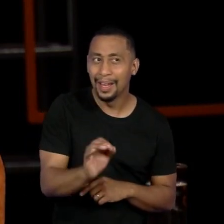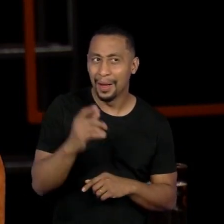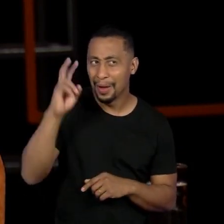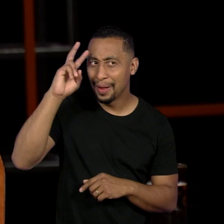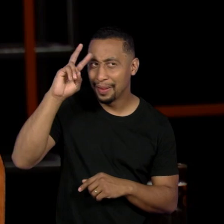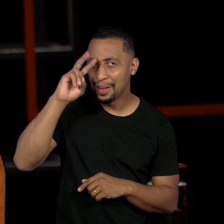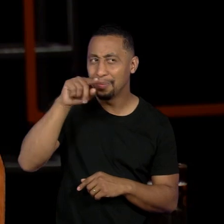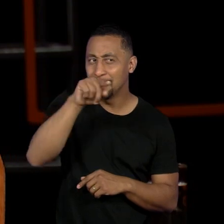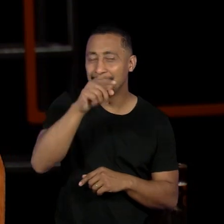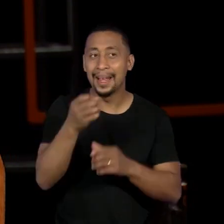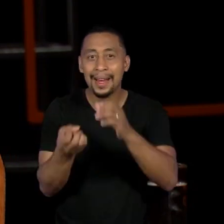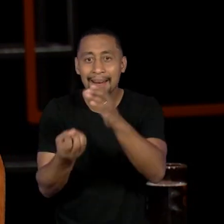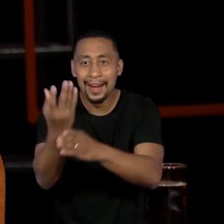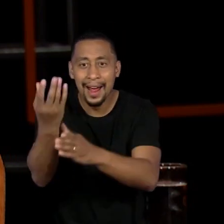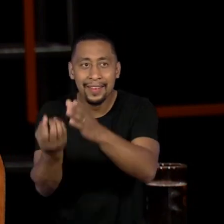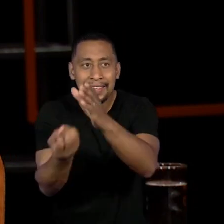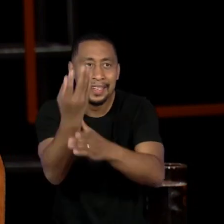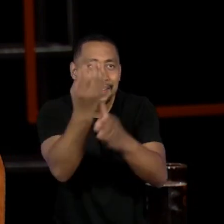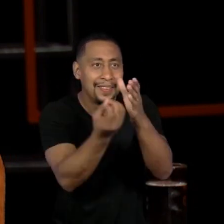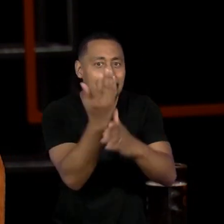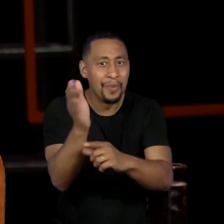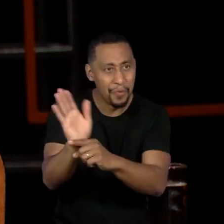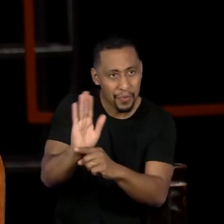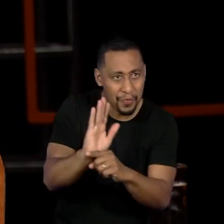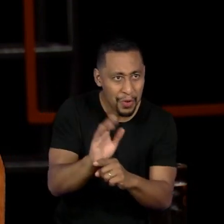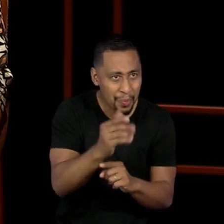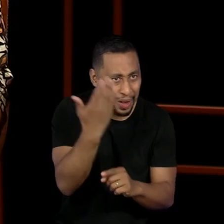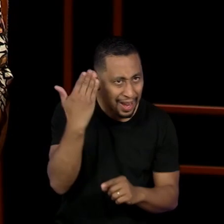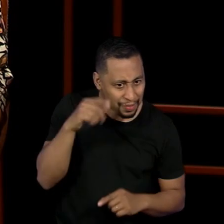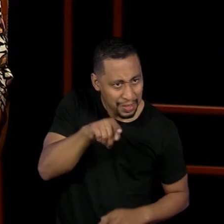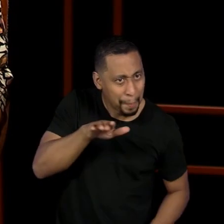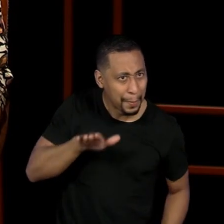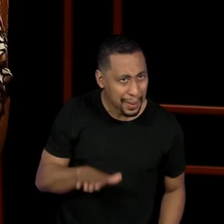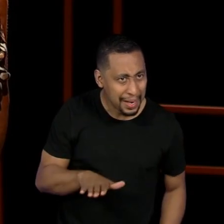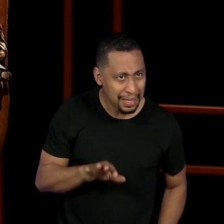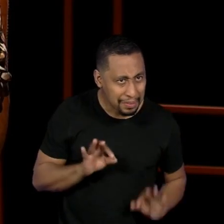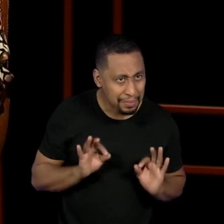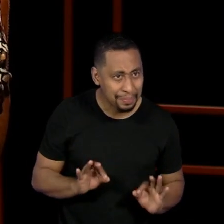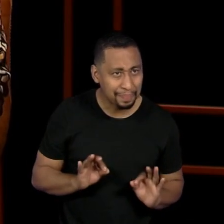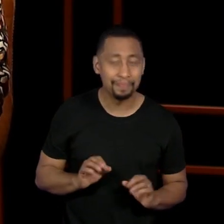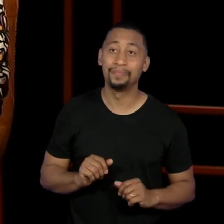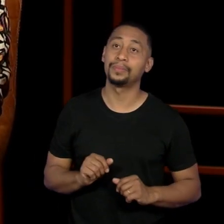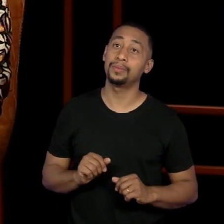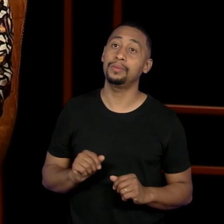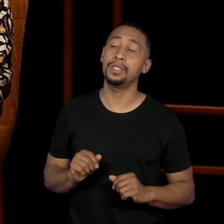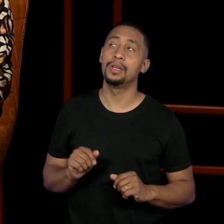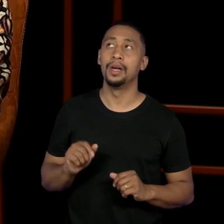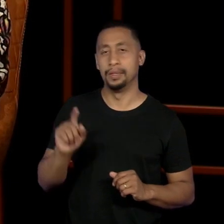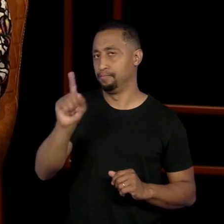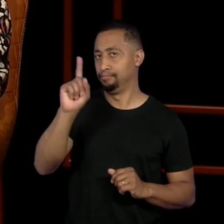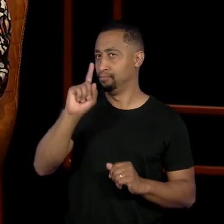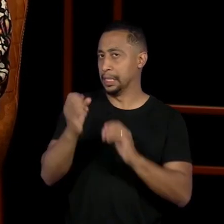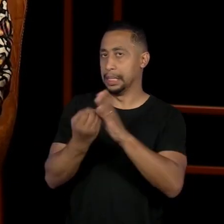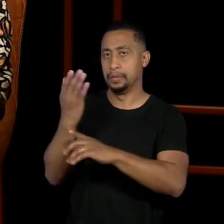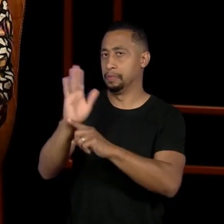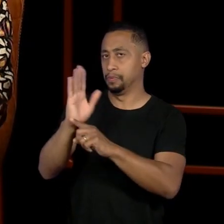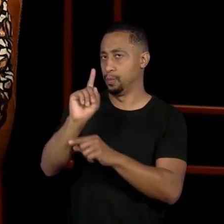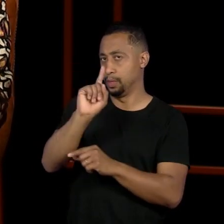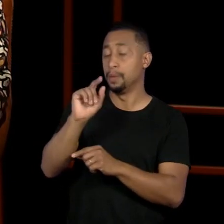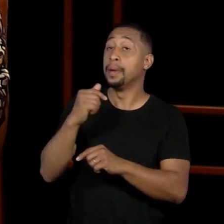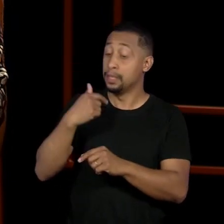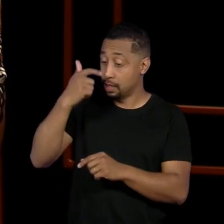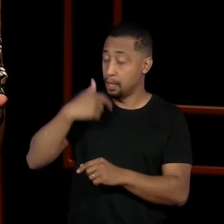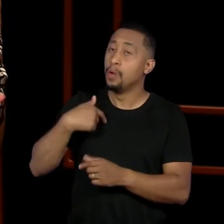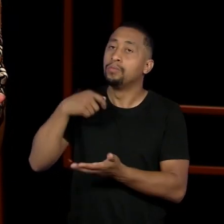diálogos de filmes quando era pequena, alguma coisa assim. Não, eu sempre escrevi muito, eu escrevo muito. Eu não me atrevo